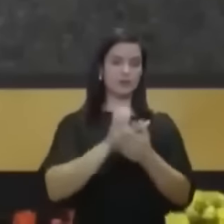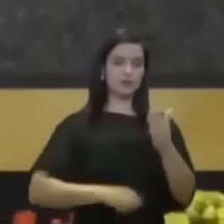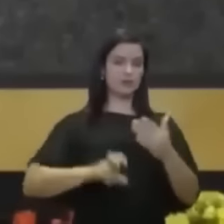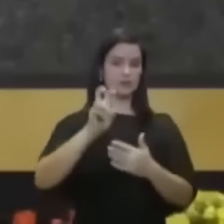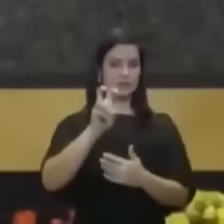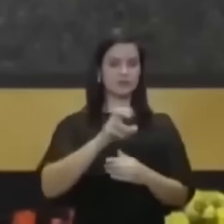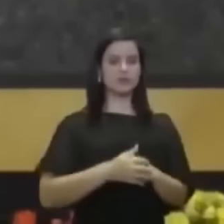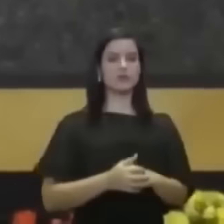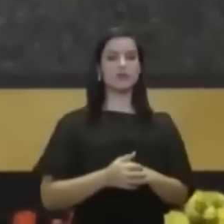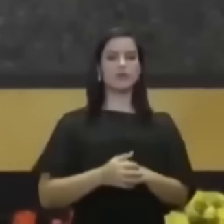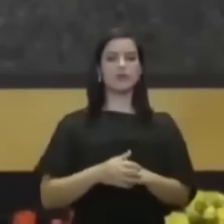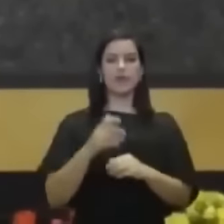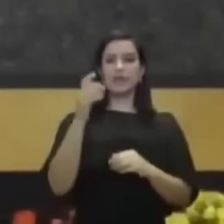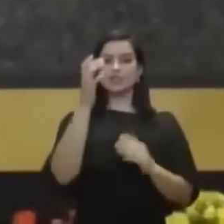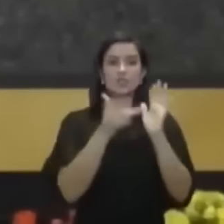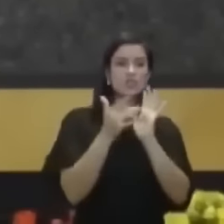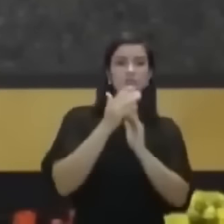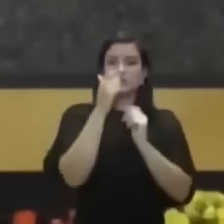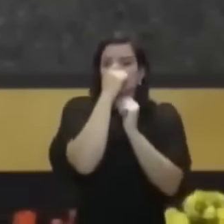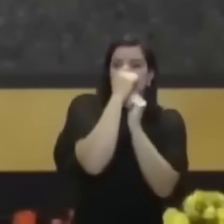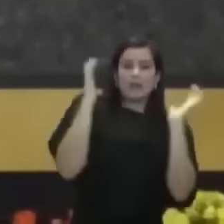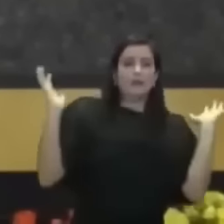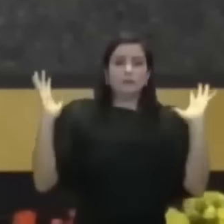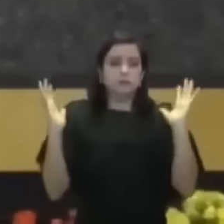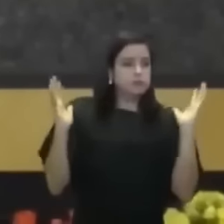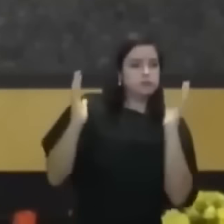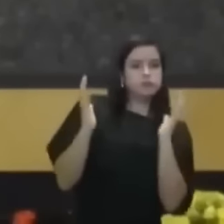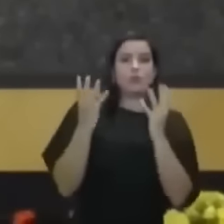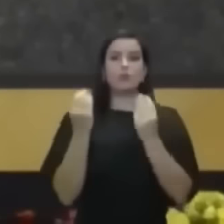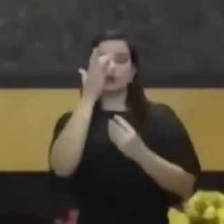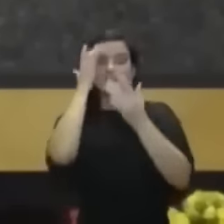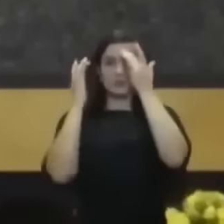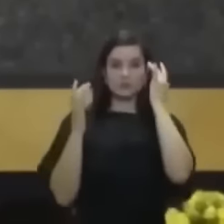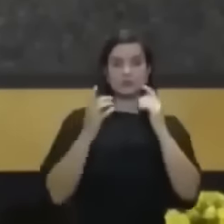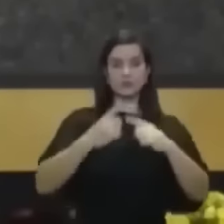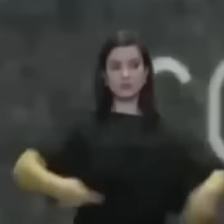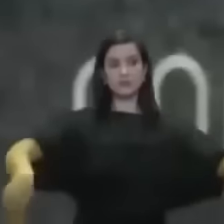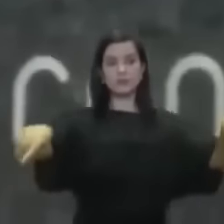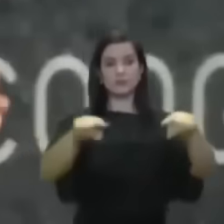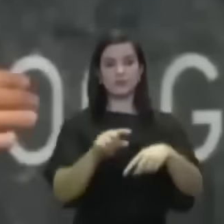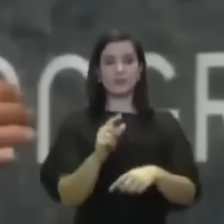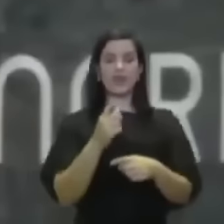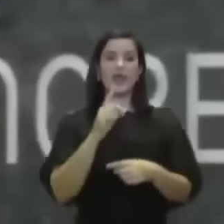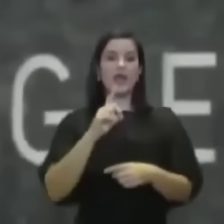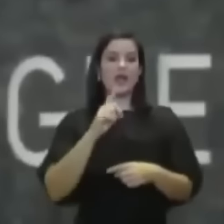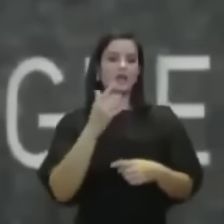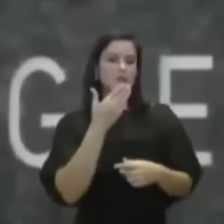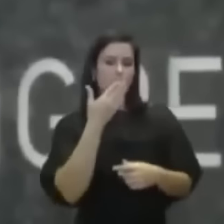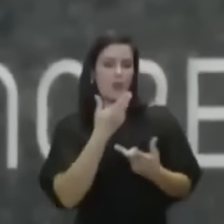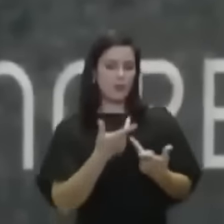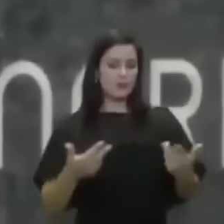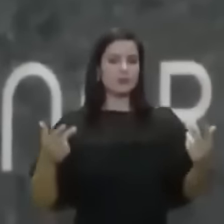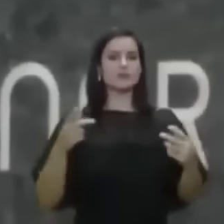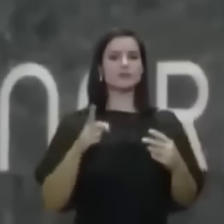que imprensado pela multidão que queria ouvi-lo. Este lago de águas doces, de 21 quilômetros de comprimento, por 14